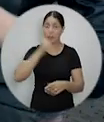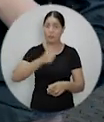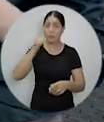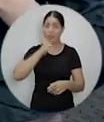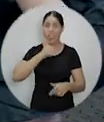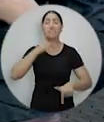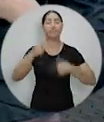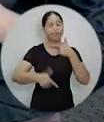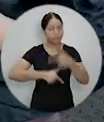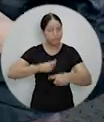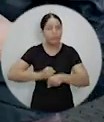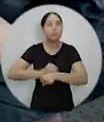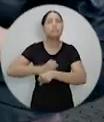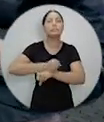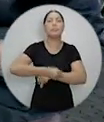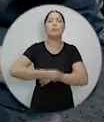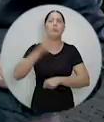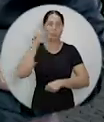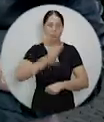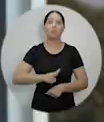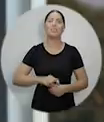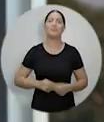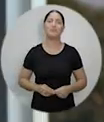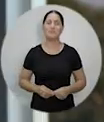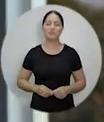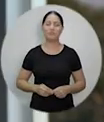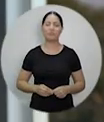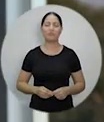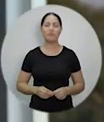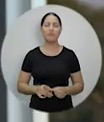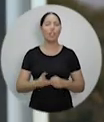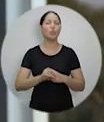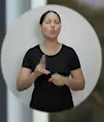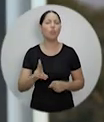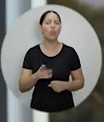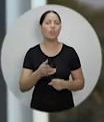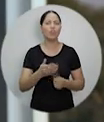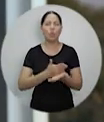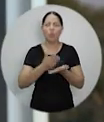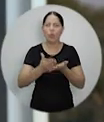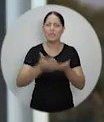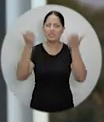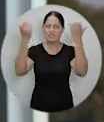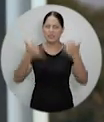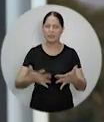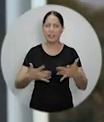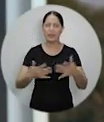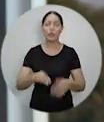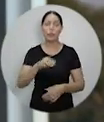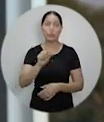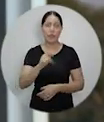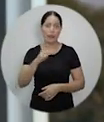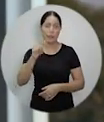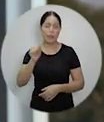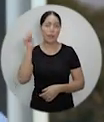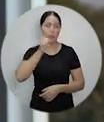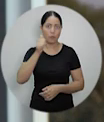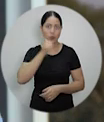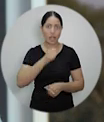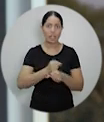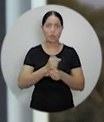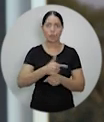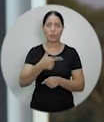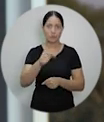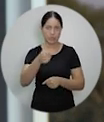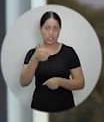árdua, mas eu tenho certeza que nós chegaremos lá. Doutora Luciana, eu comecei o programa falando sobre o Mapa Mulheres 2019.